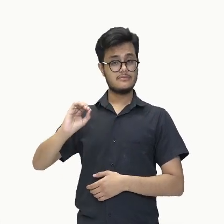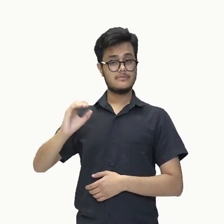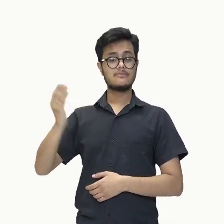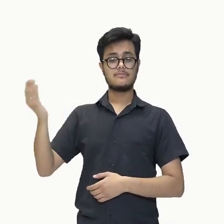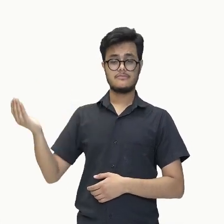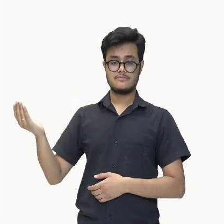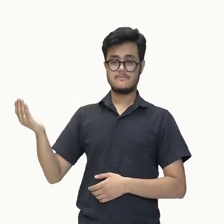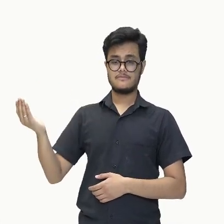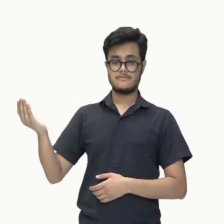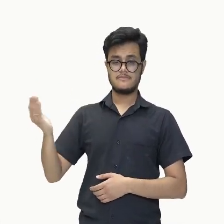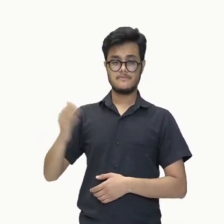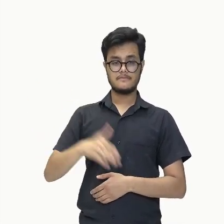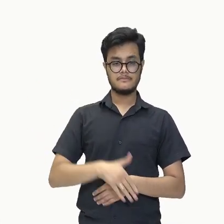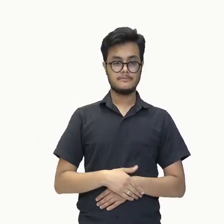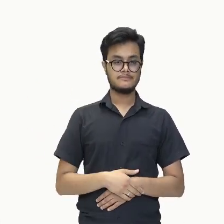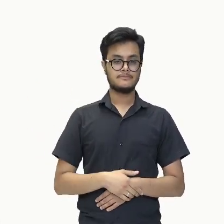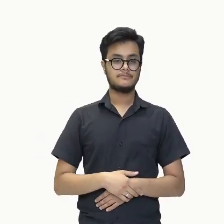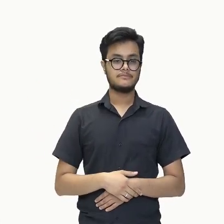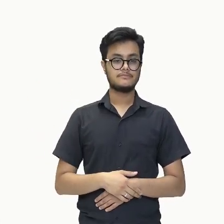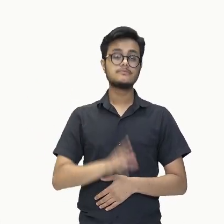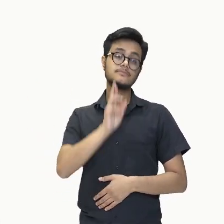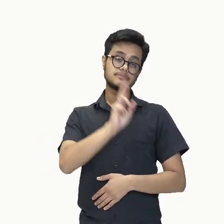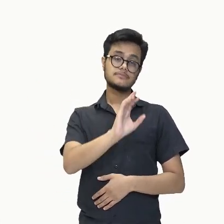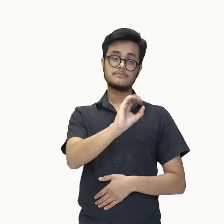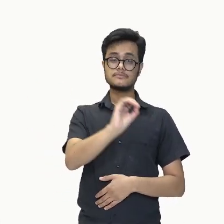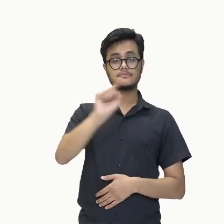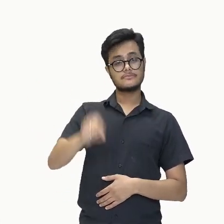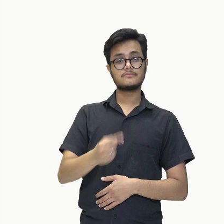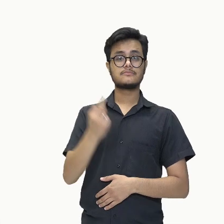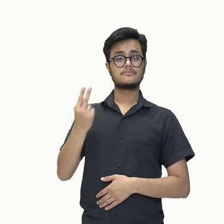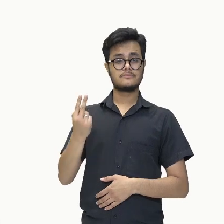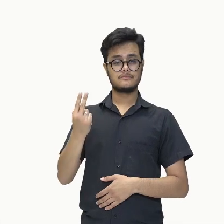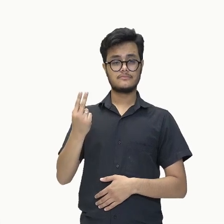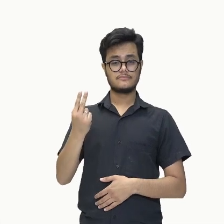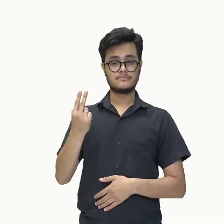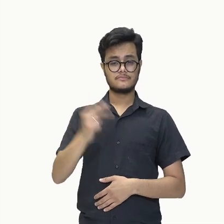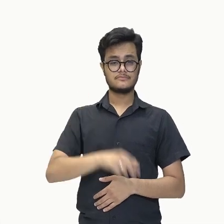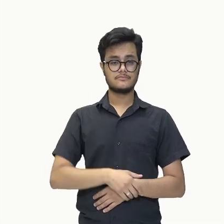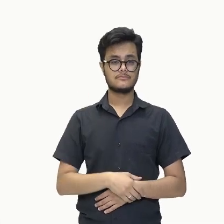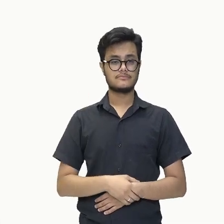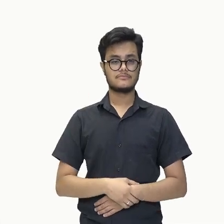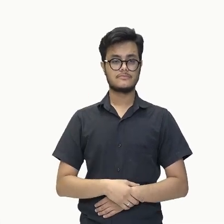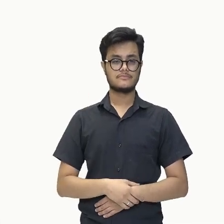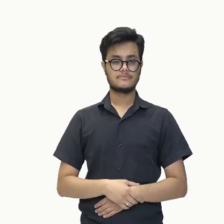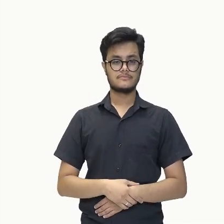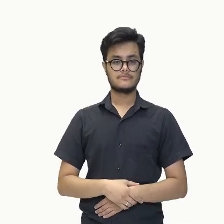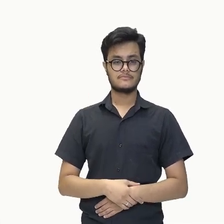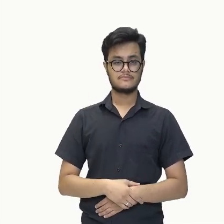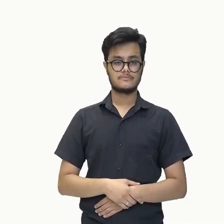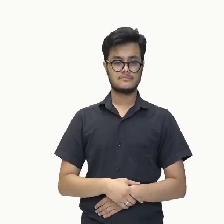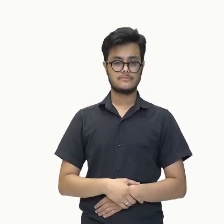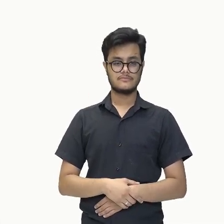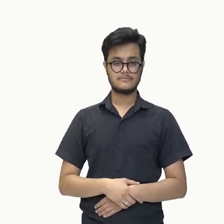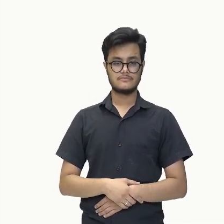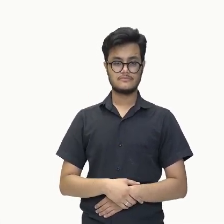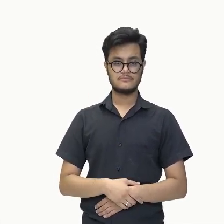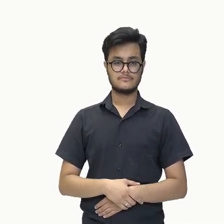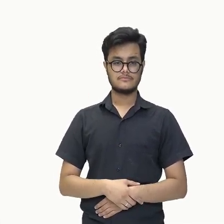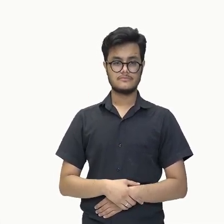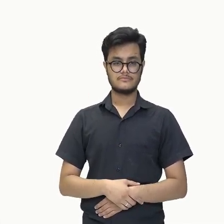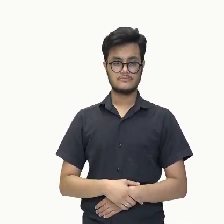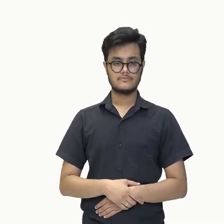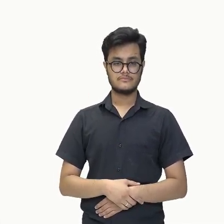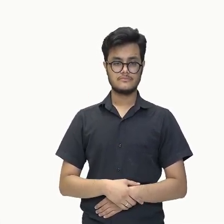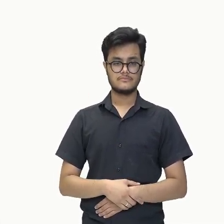100. Então, nós vamos ter o quê? Simplifica aqui. 2 dividido por 10,